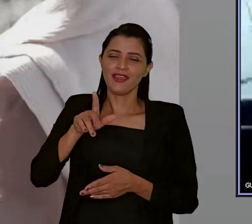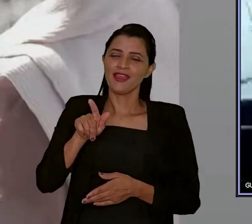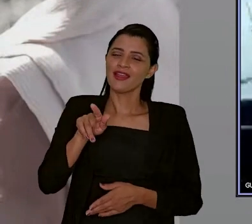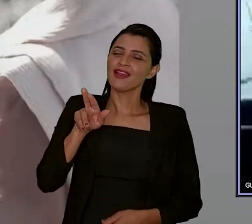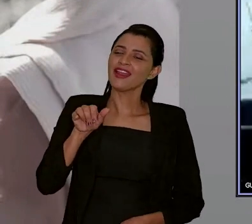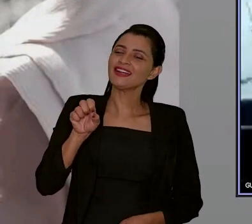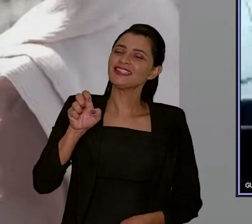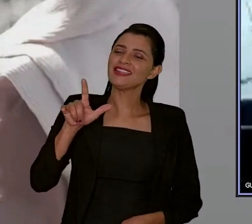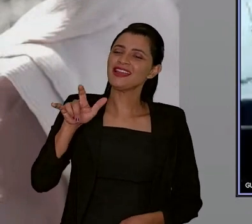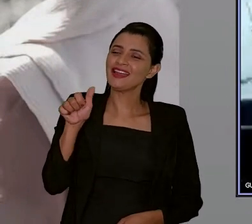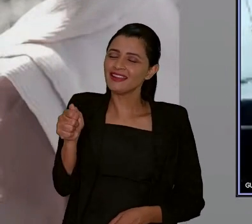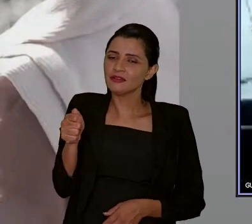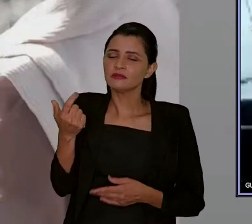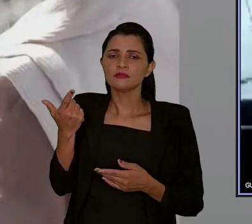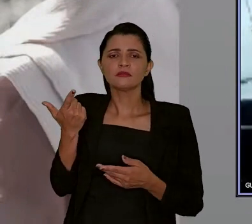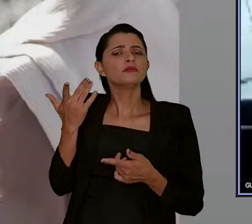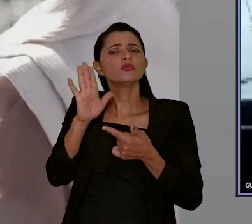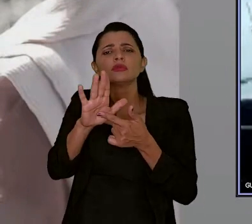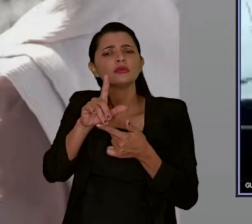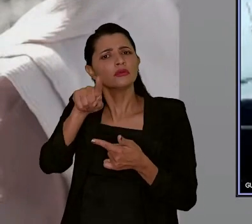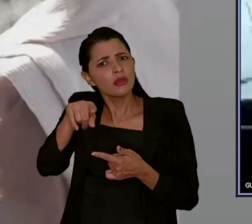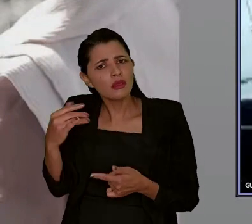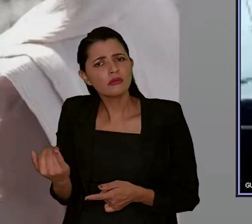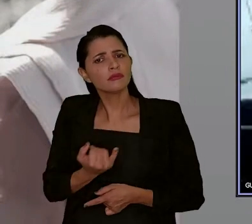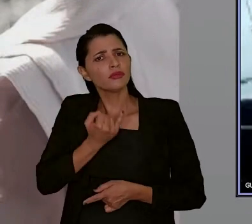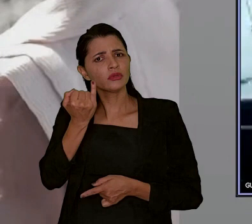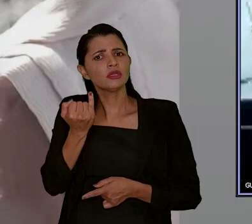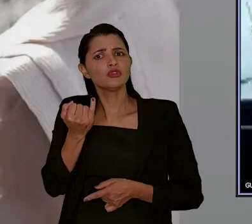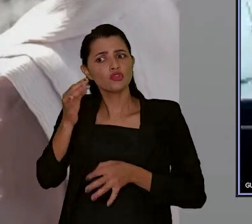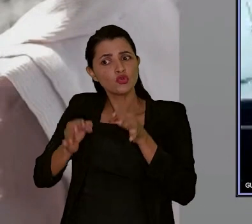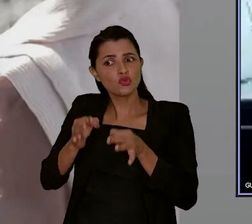como é importante a atuação dos juízes de enlace.